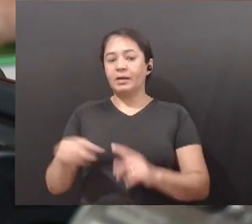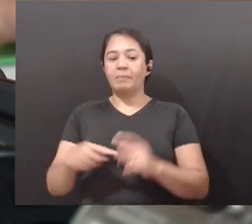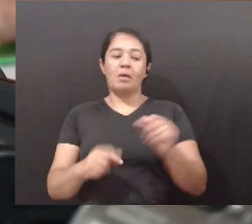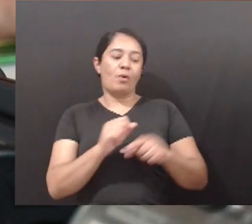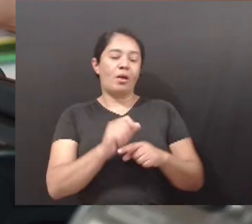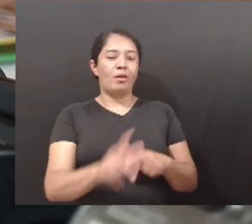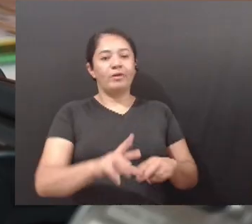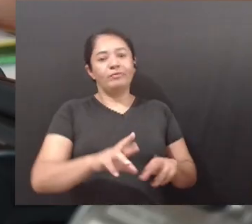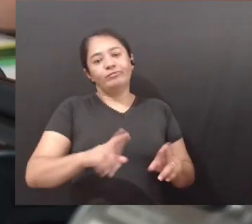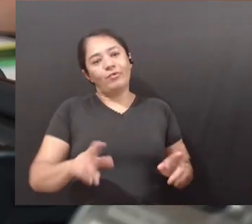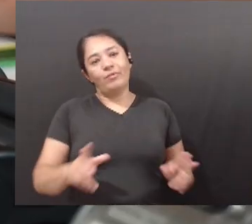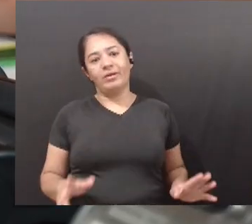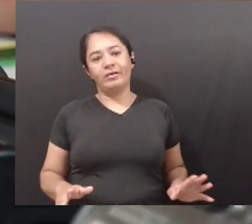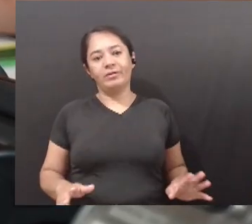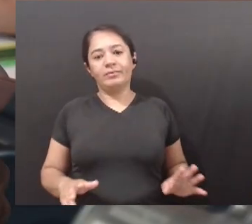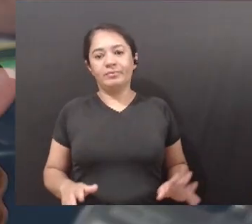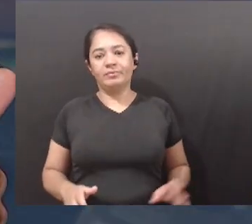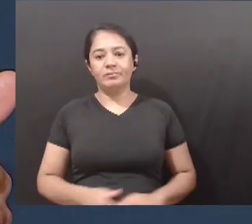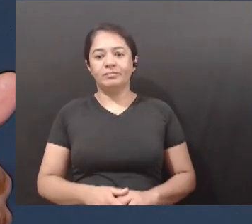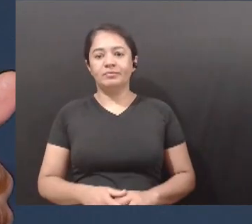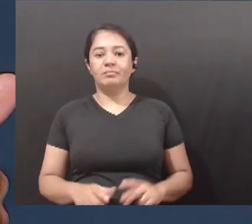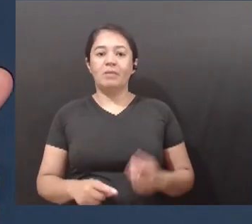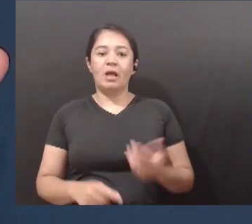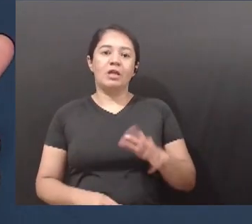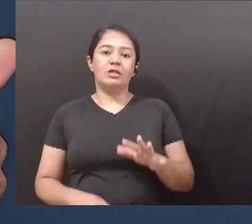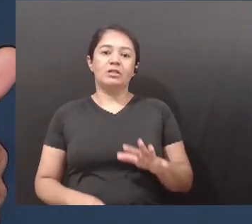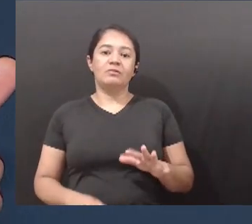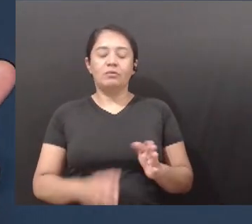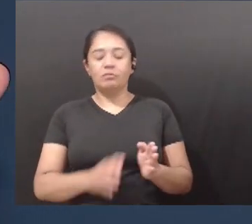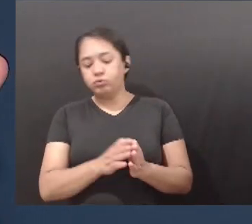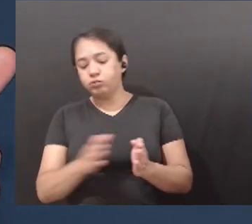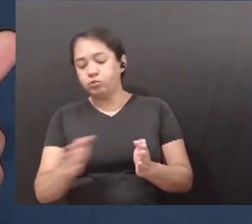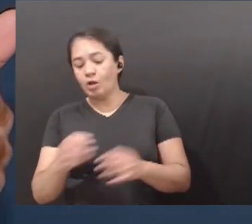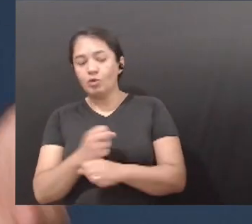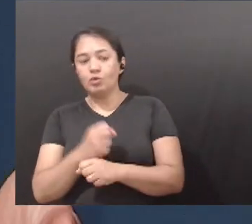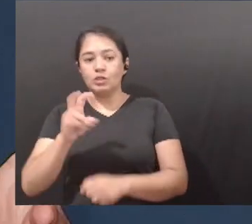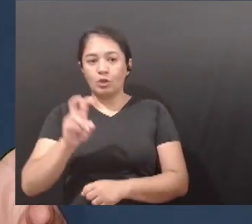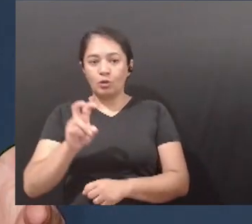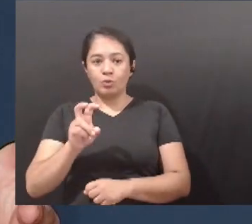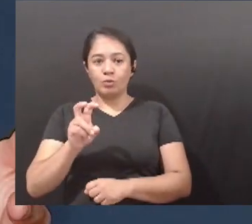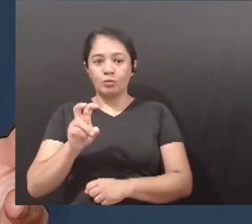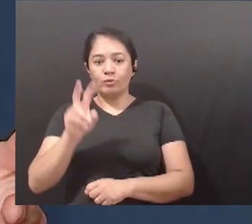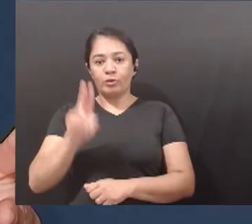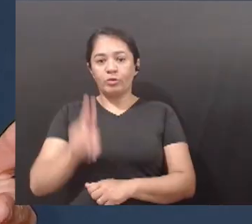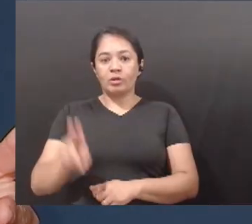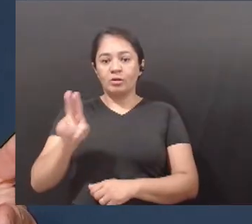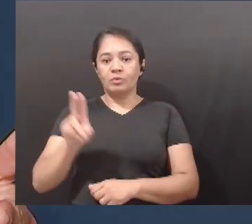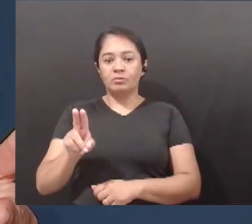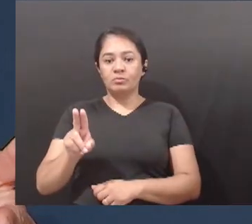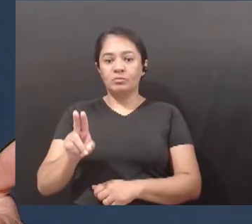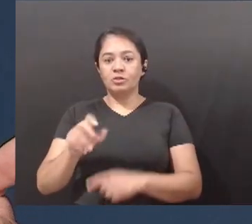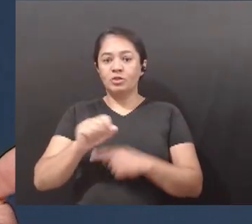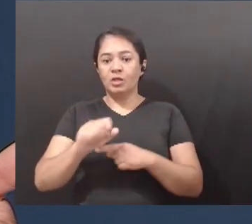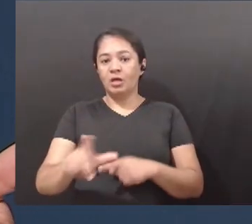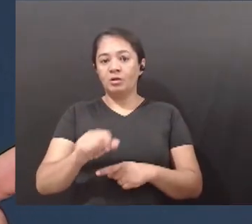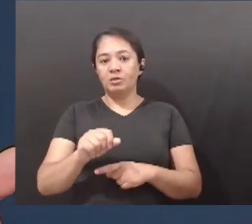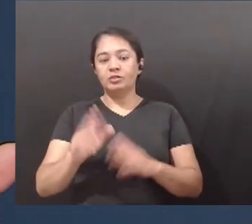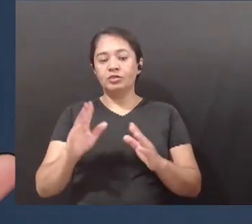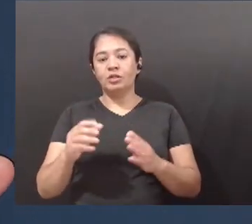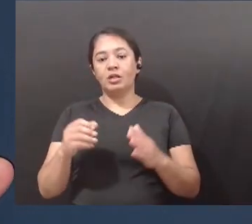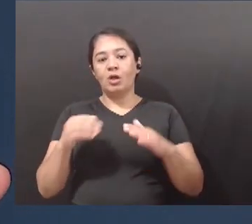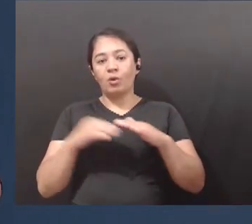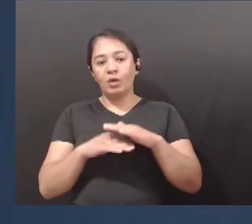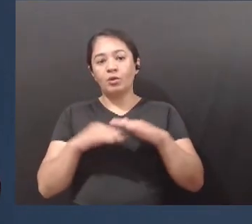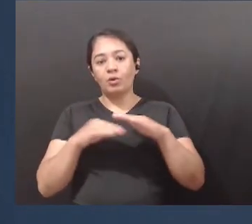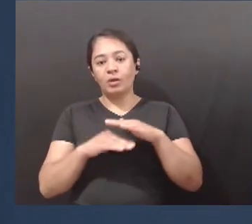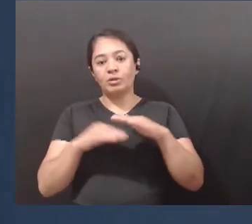dela. Só que aí, às vezes, durante esses 5 anos que ela utilizou de aluguel, ela foi juntando, conseguiu comprar